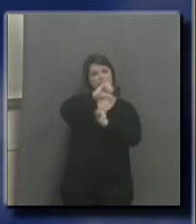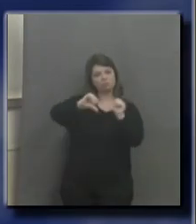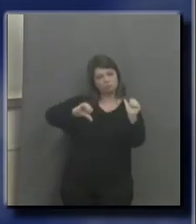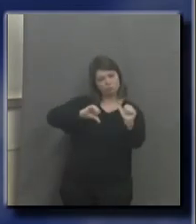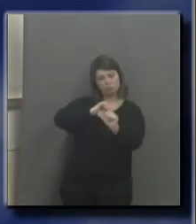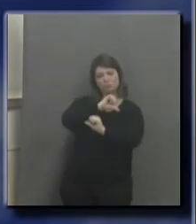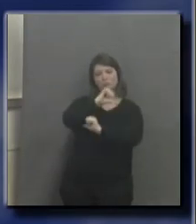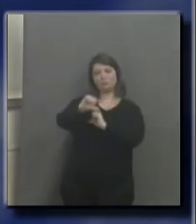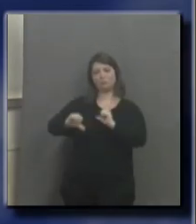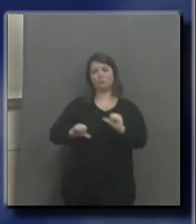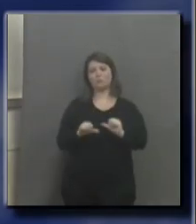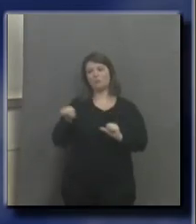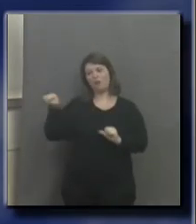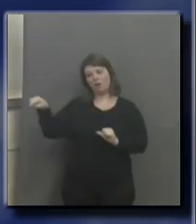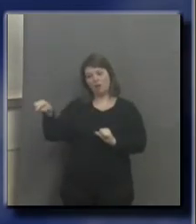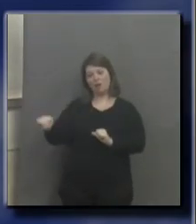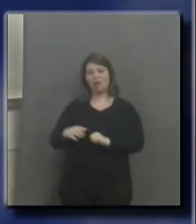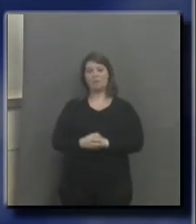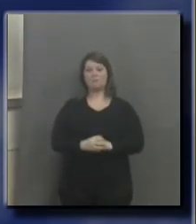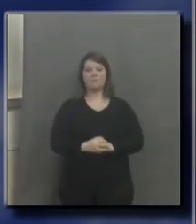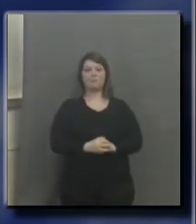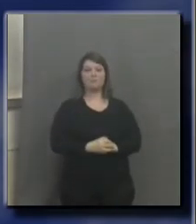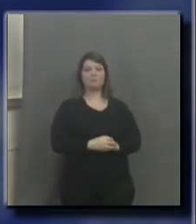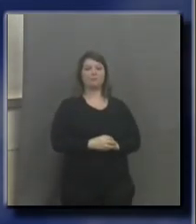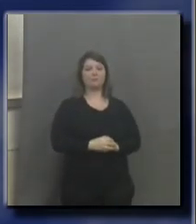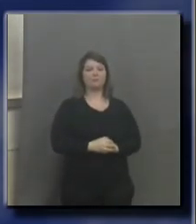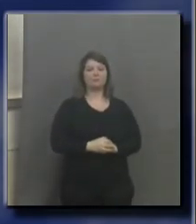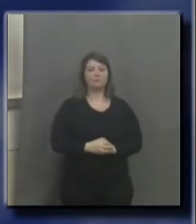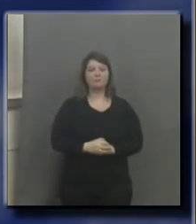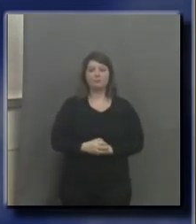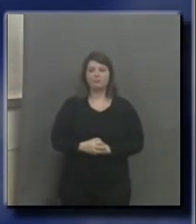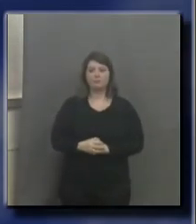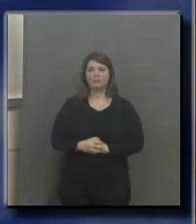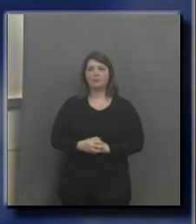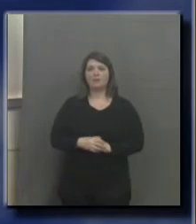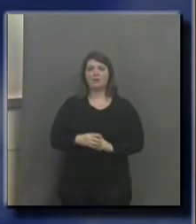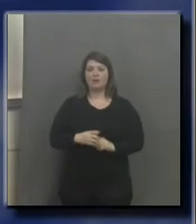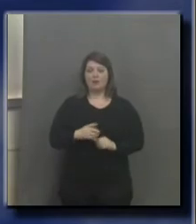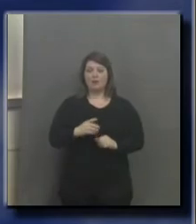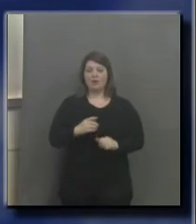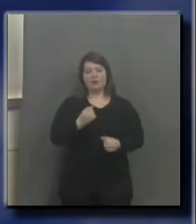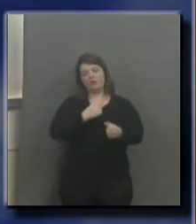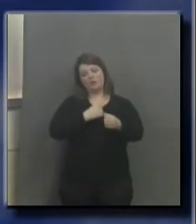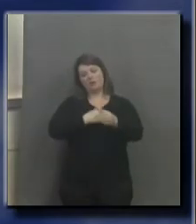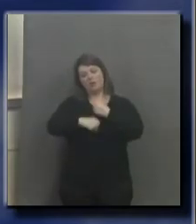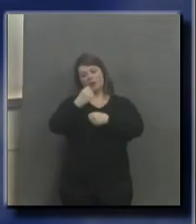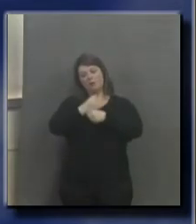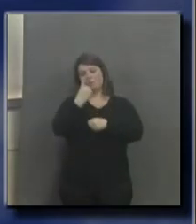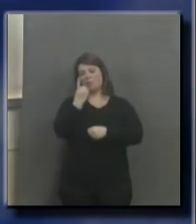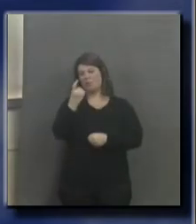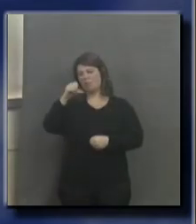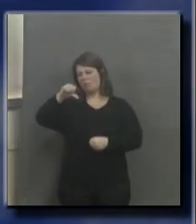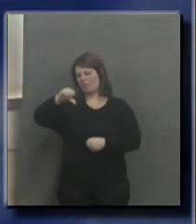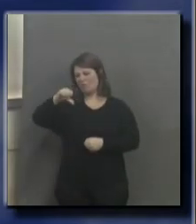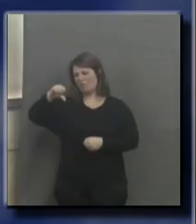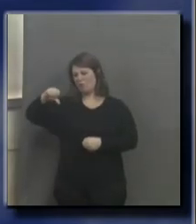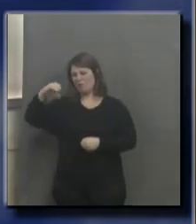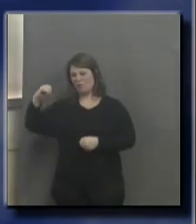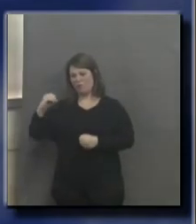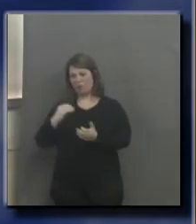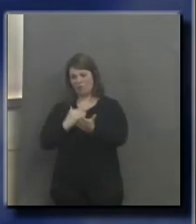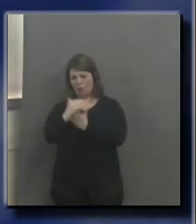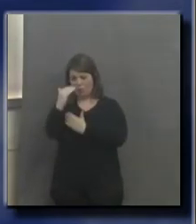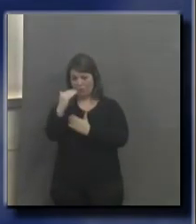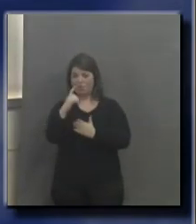alterando essa regulamentação do currículo mínimo. Na década de 90, especialmente, né, foi uma década